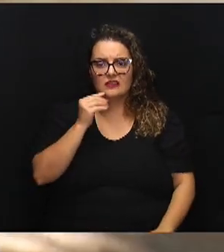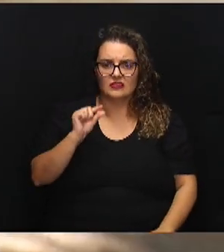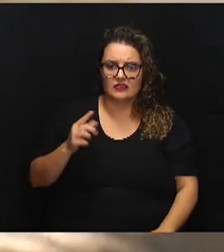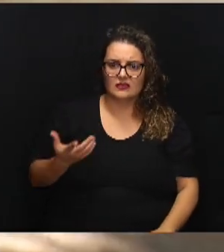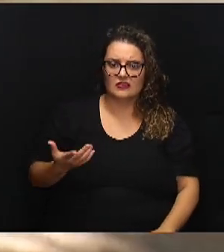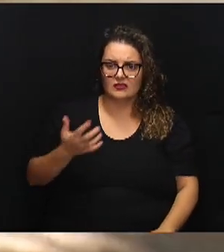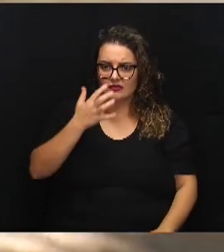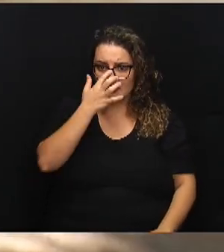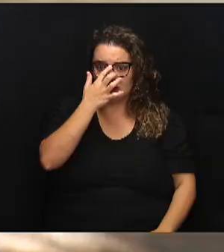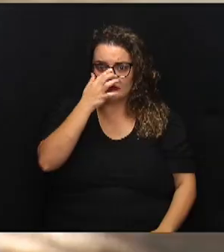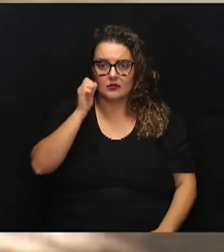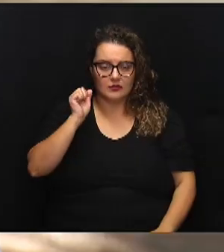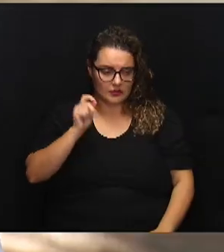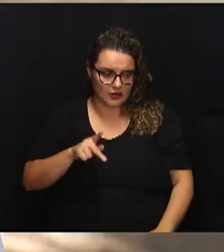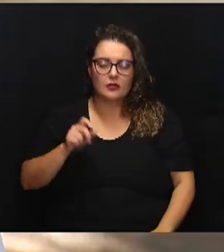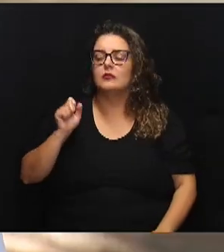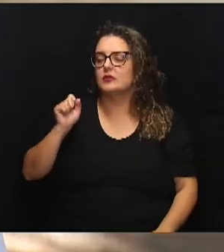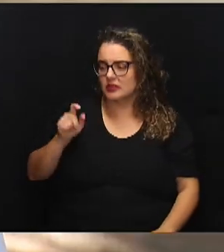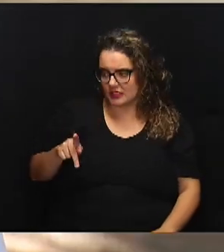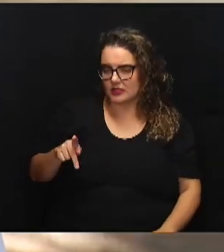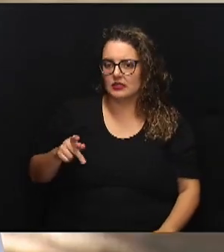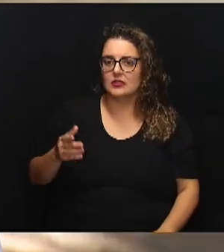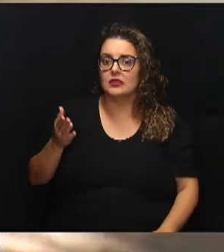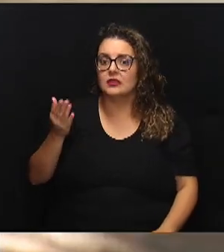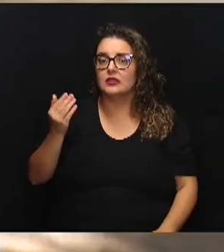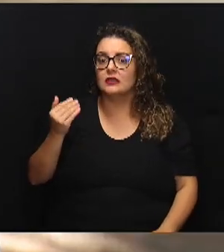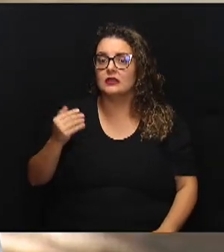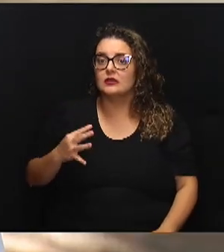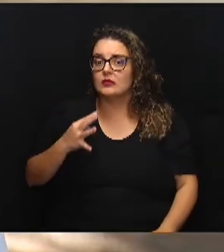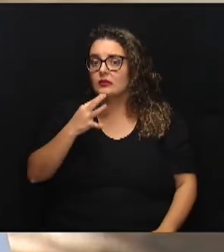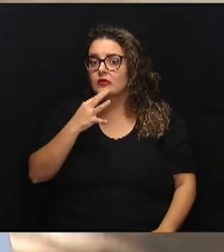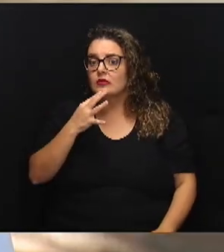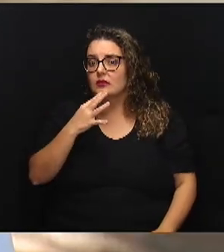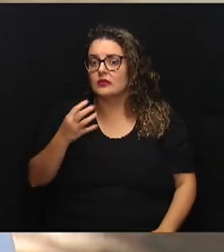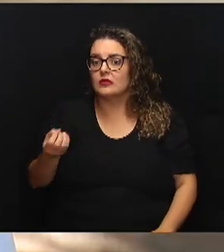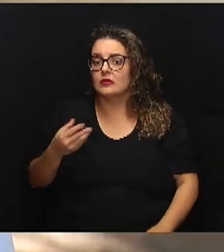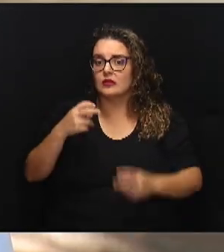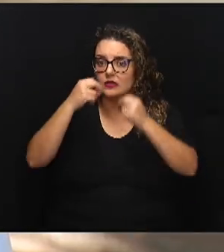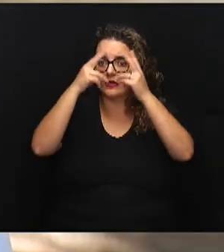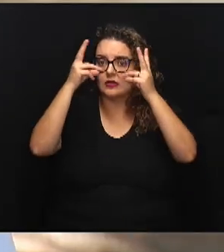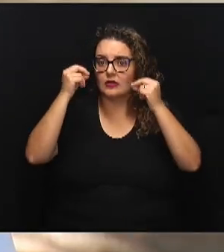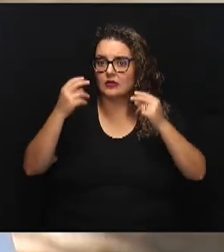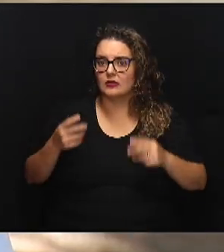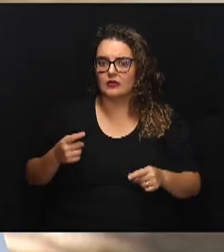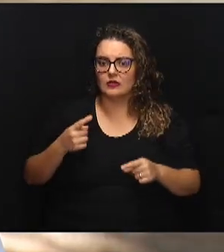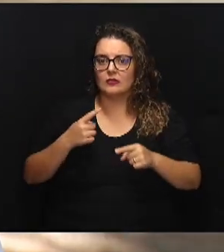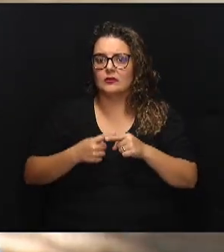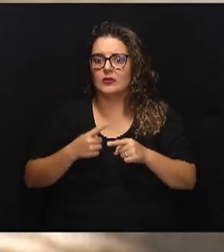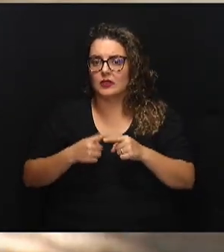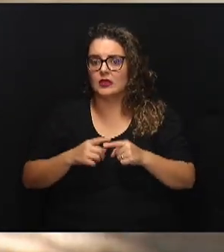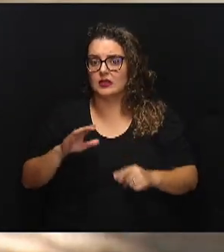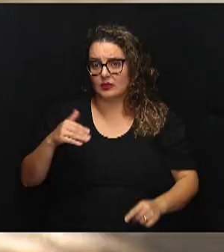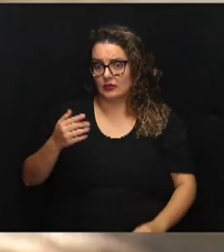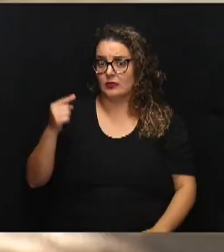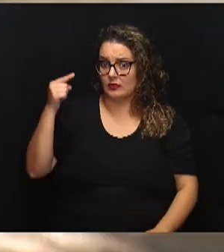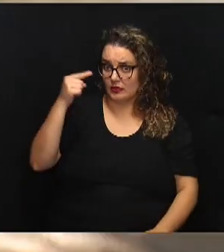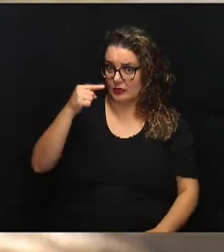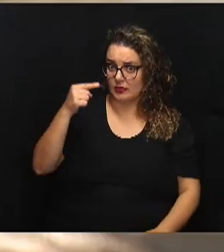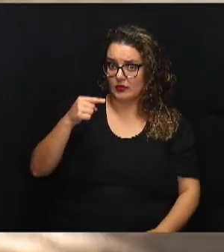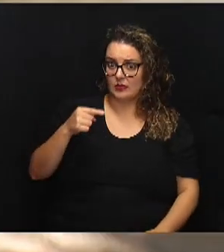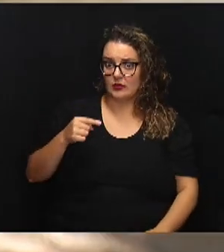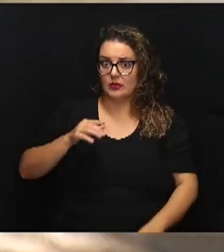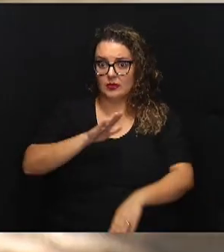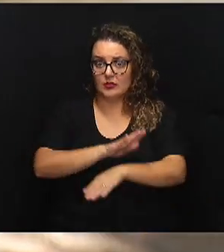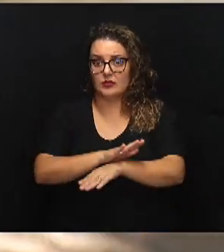Ele falou, você aposentou? Eu falei, aposentei. Vem aqui para você conhecer a nova enfermaria. Porque quando eu passei lá cobrindo